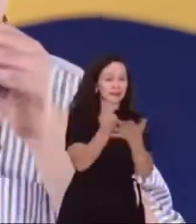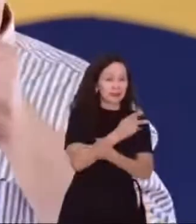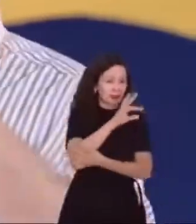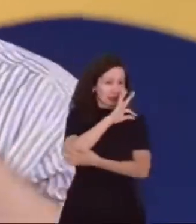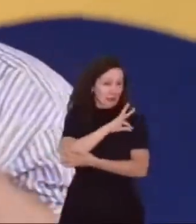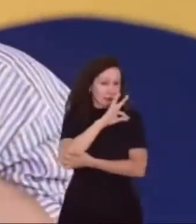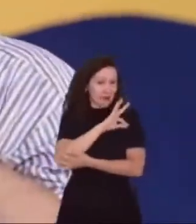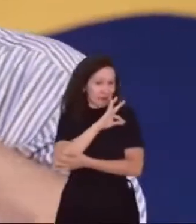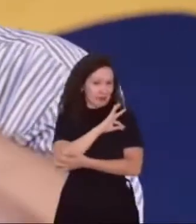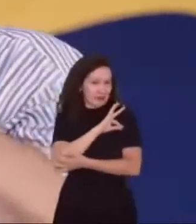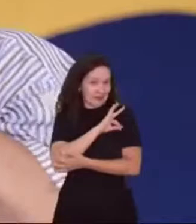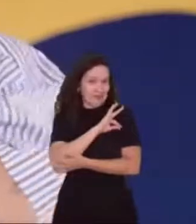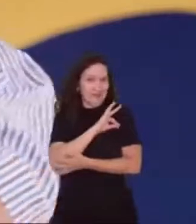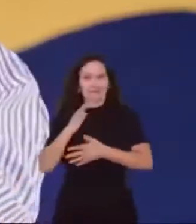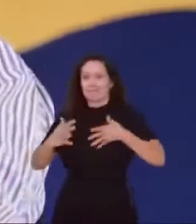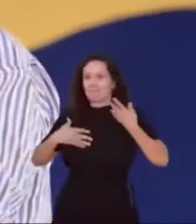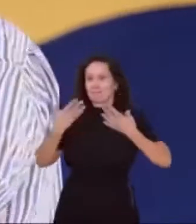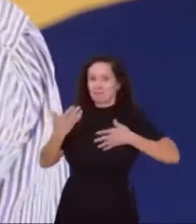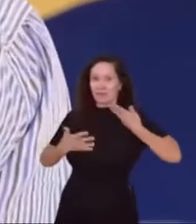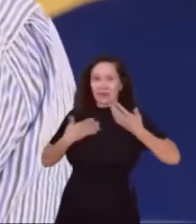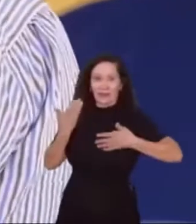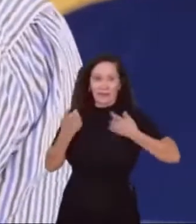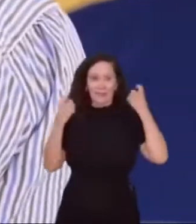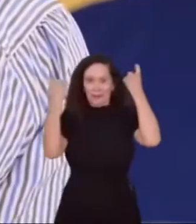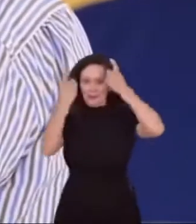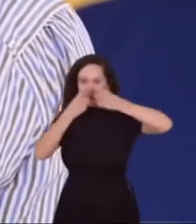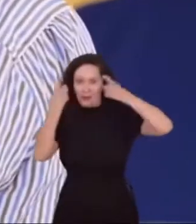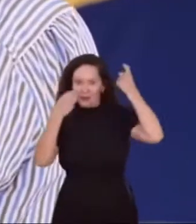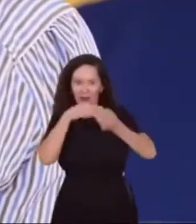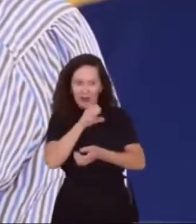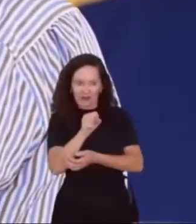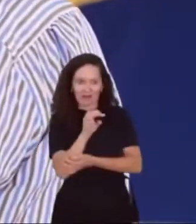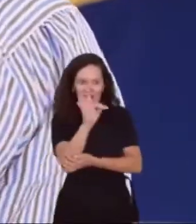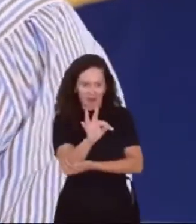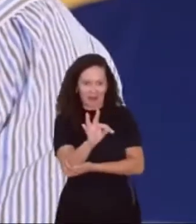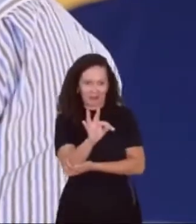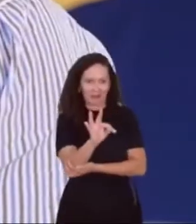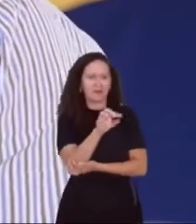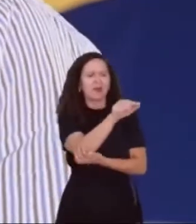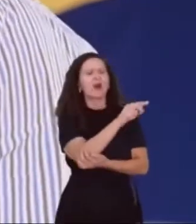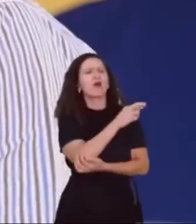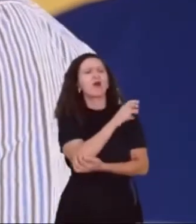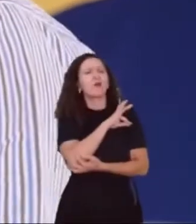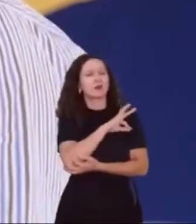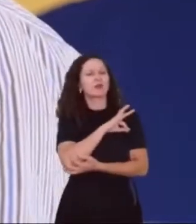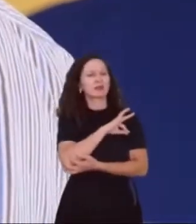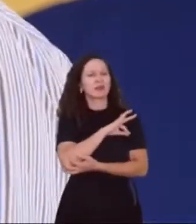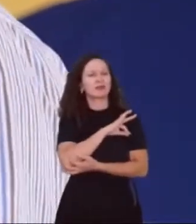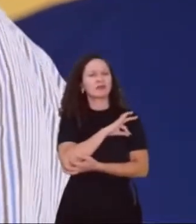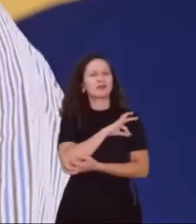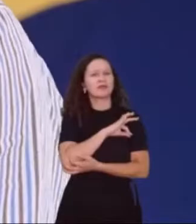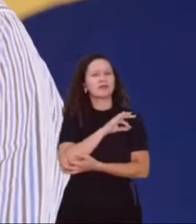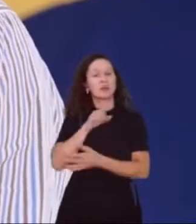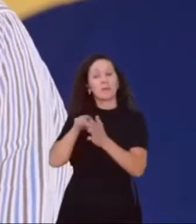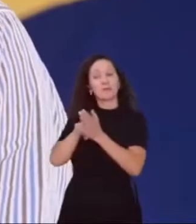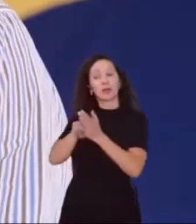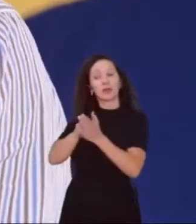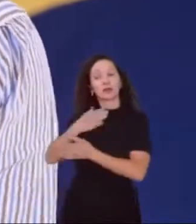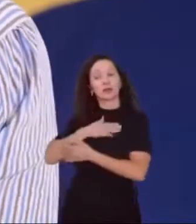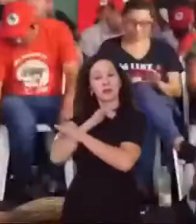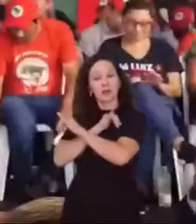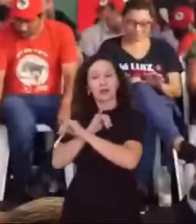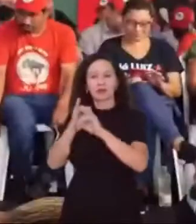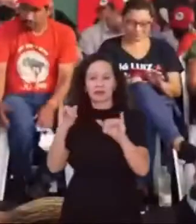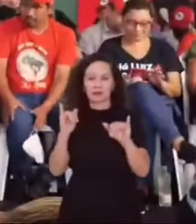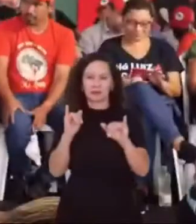com o MST. Um oficial da polícia, João Pedro, me procura e diz o seguinte: Requião,